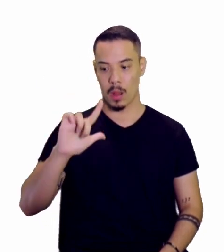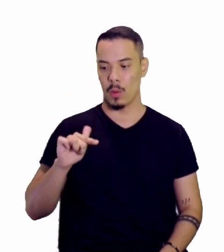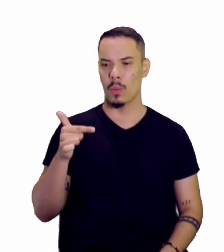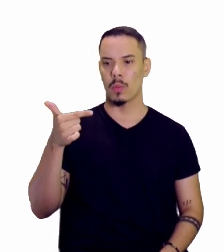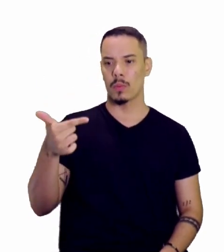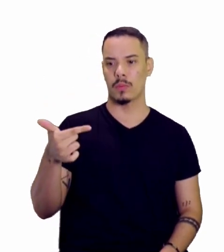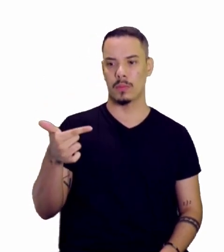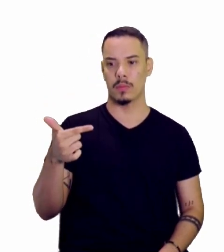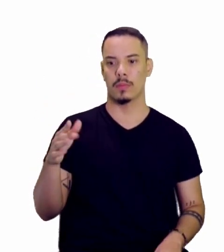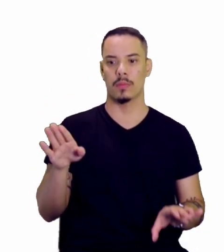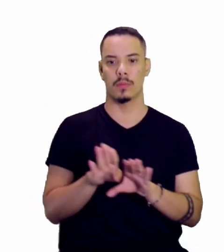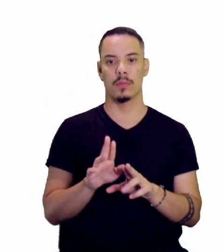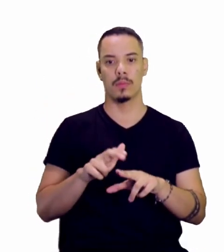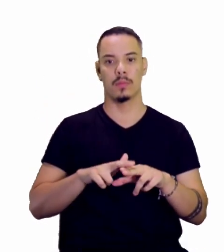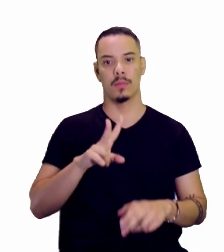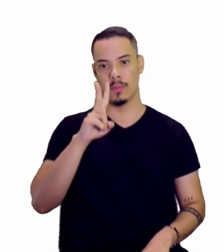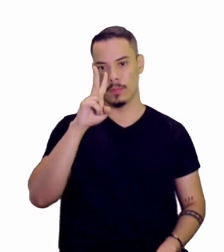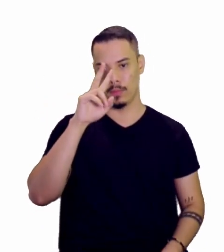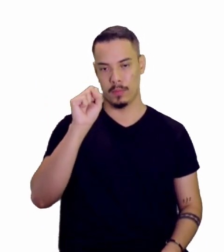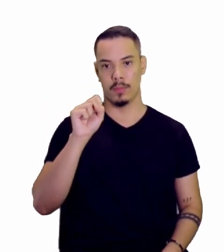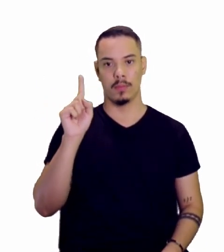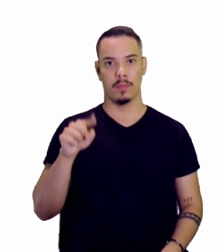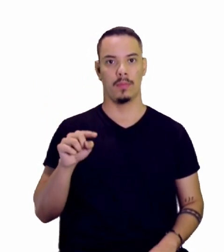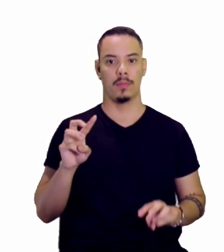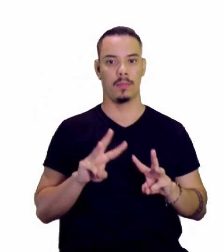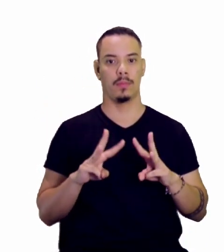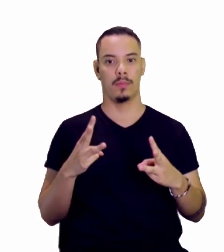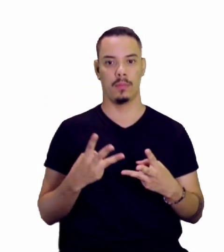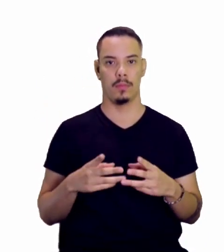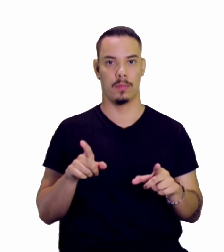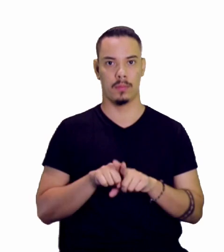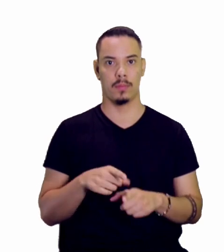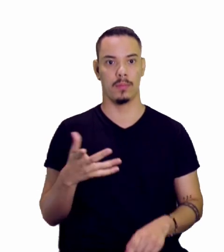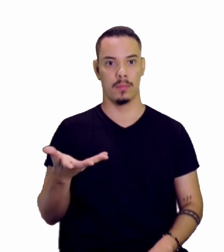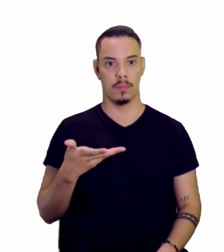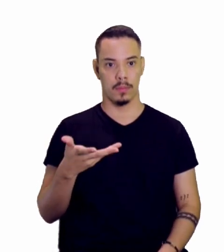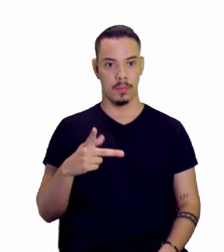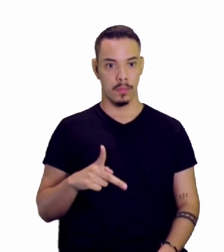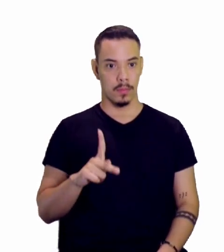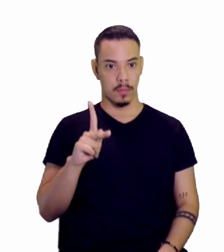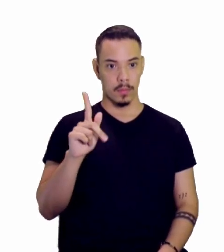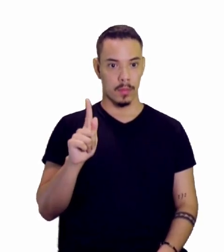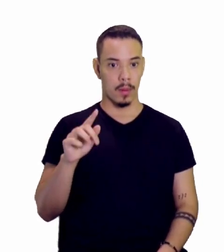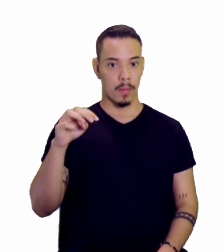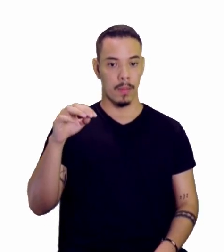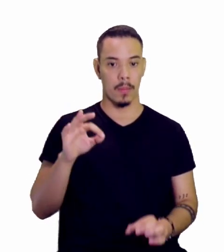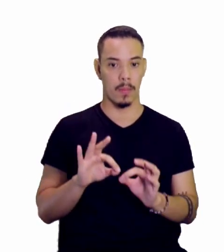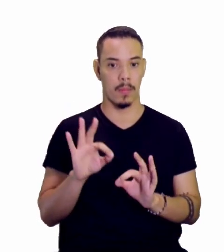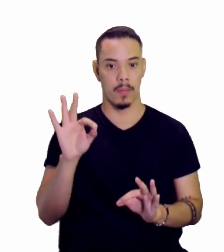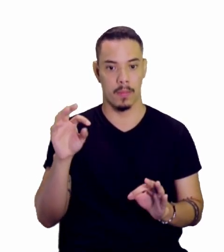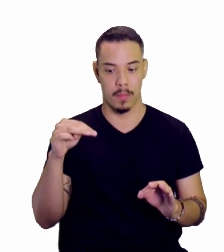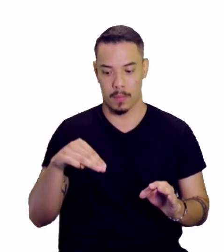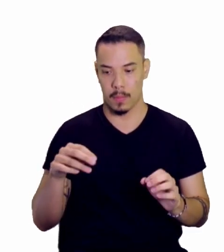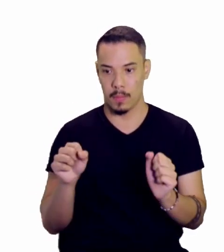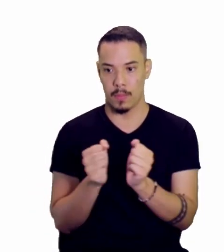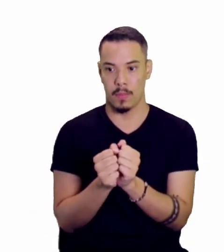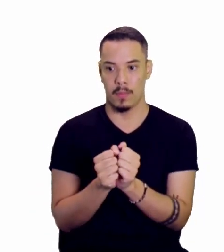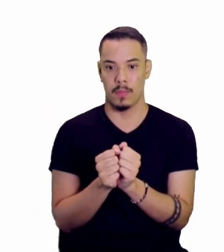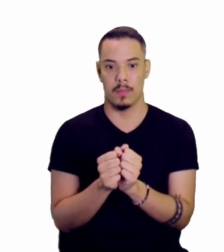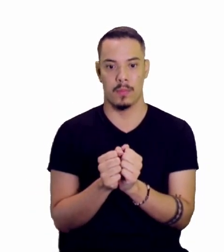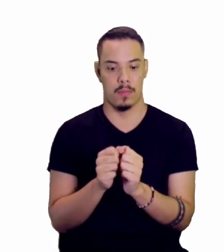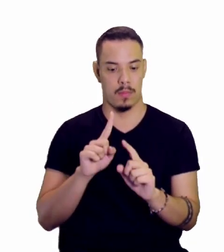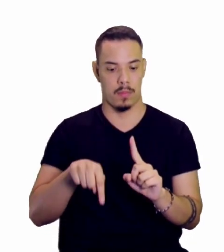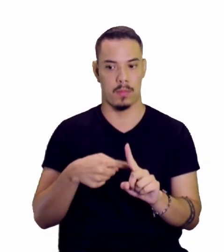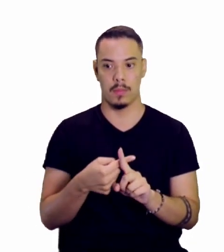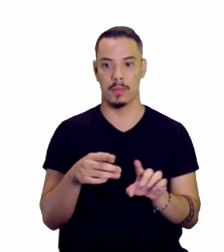quadrado. E força é a massa e a aceleração, então quilograma metro por segundo ao quadrado, né? Exatamente.